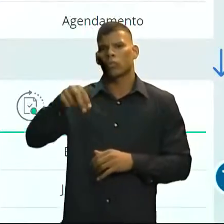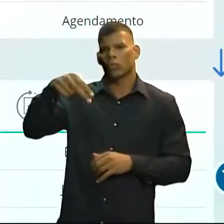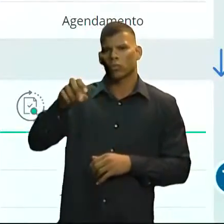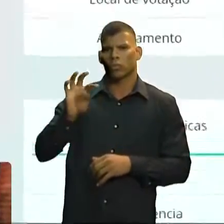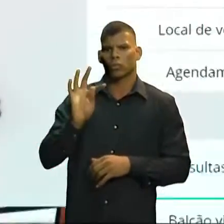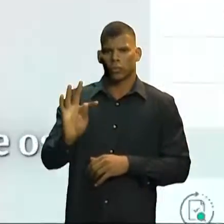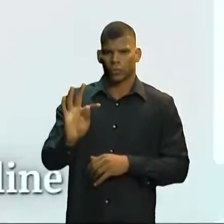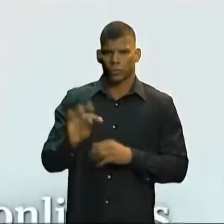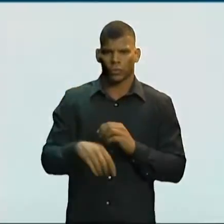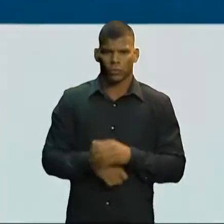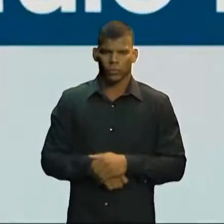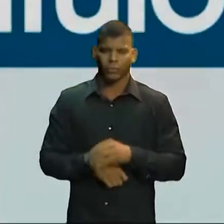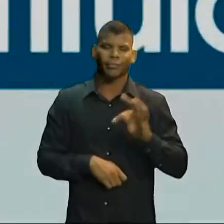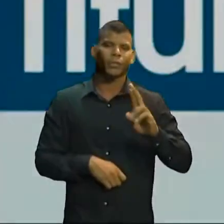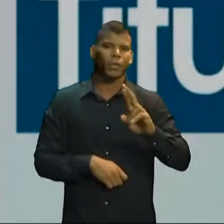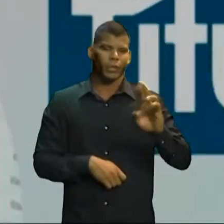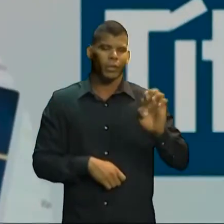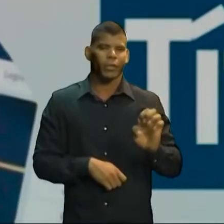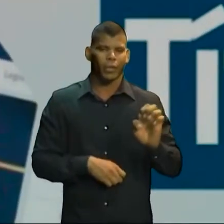disponível no site do TRE,